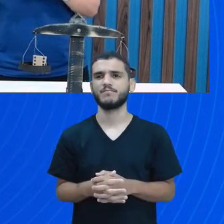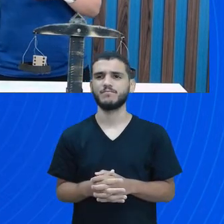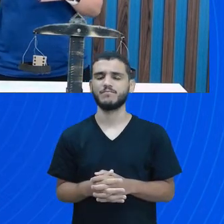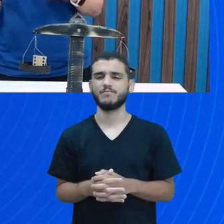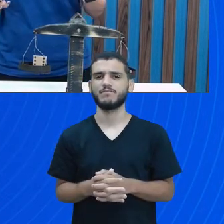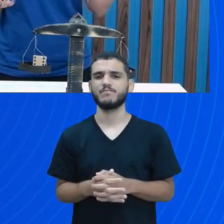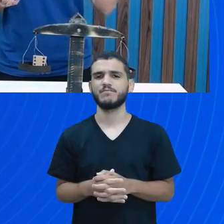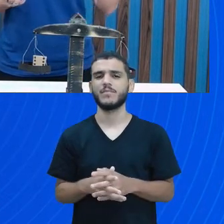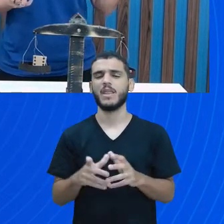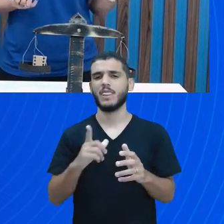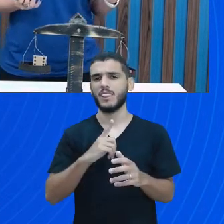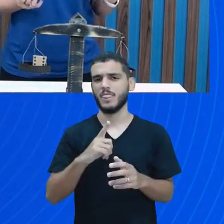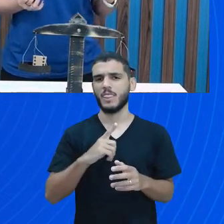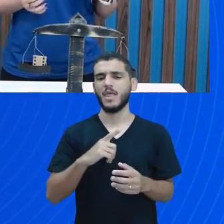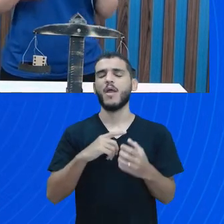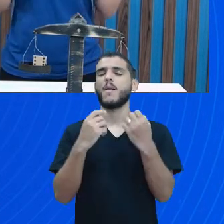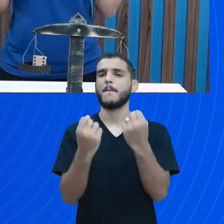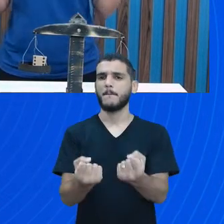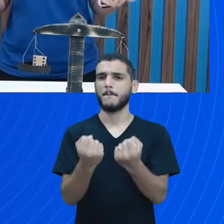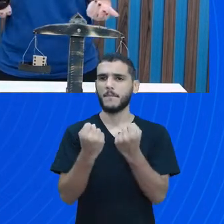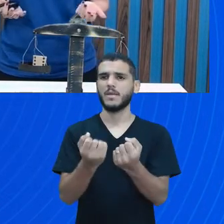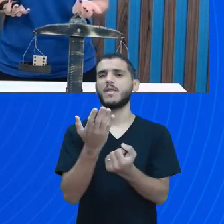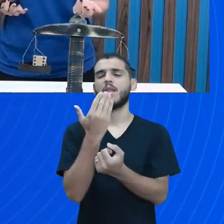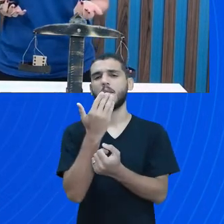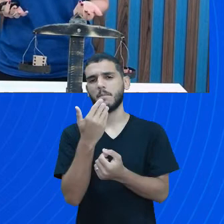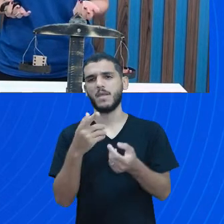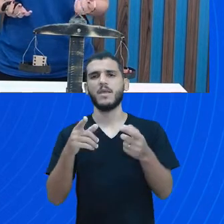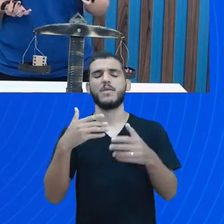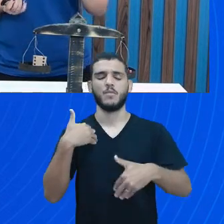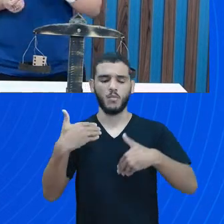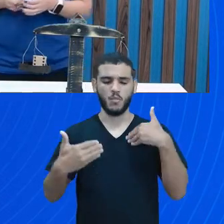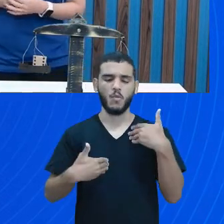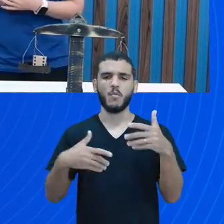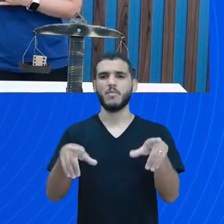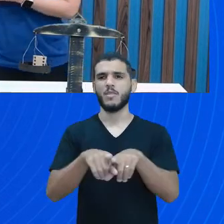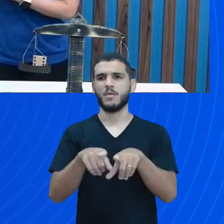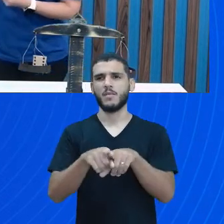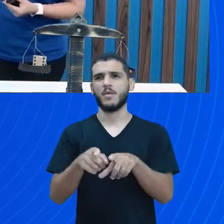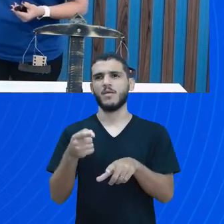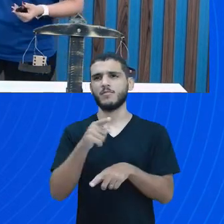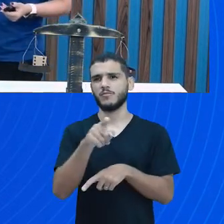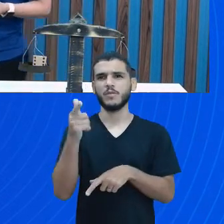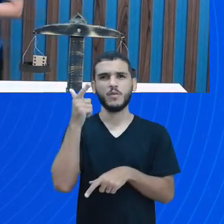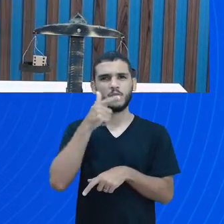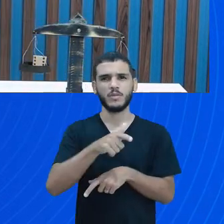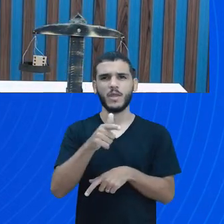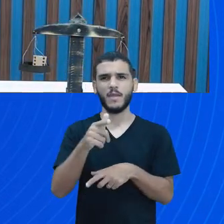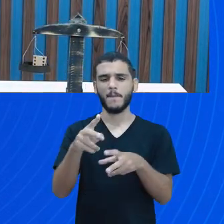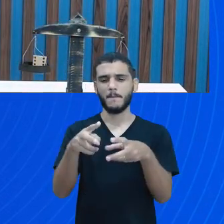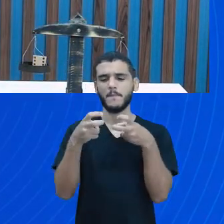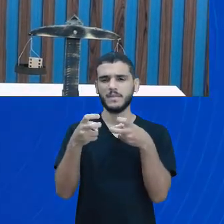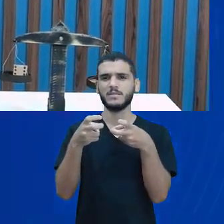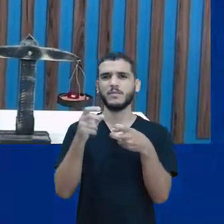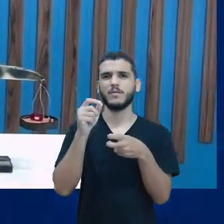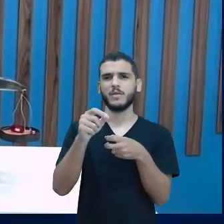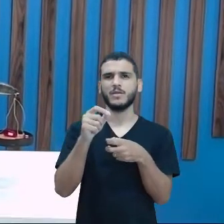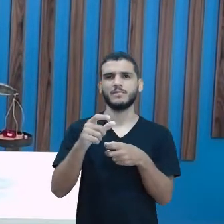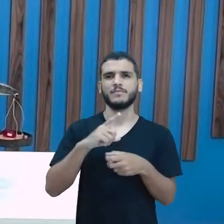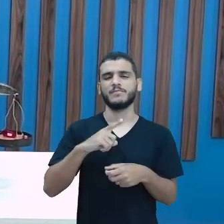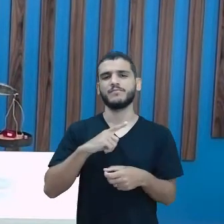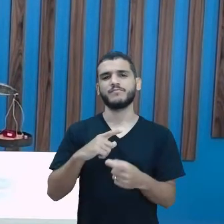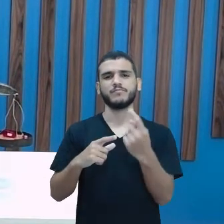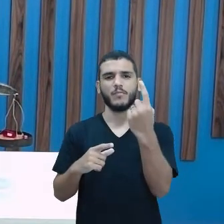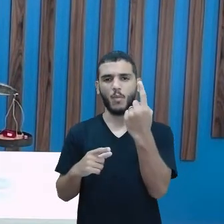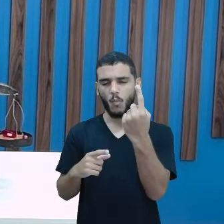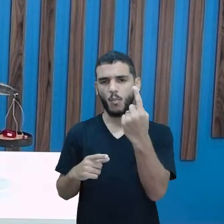dos alimentos, o peso do nosso corpo, o peso dos objetos. Será que vocês conseguem perceber? Eu tenho aqui, ó, o peso de